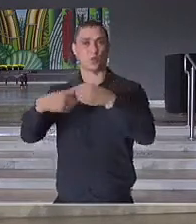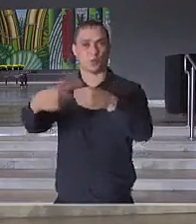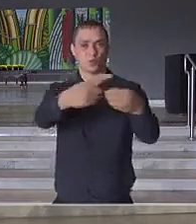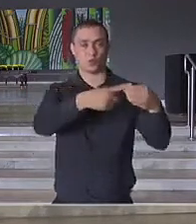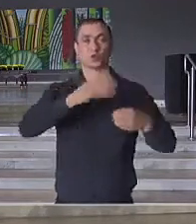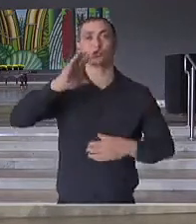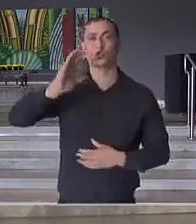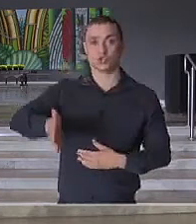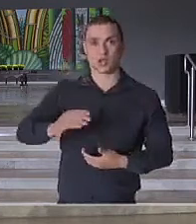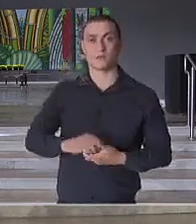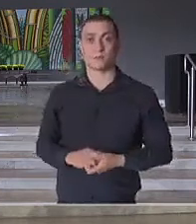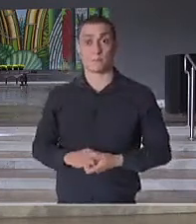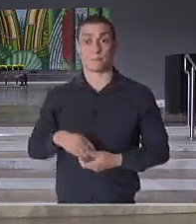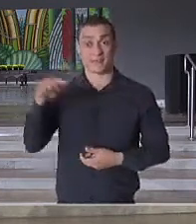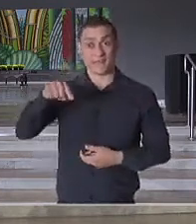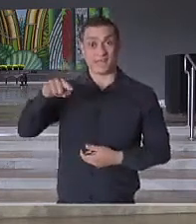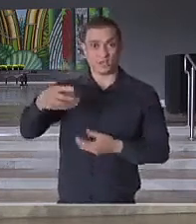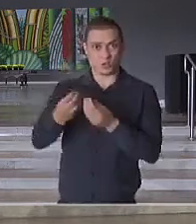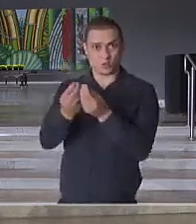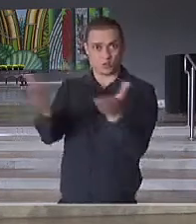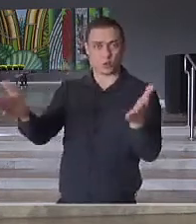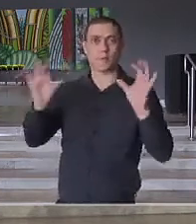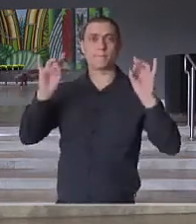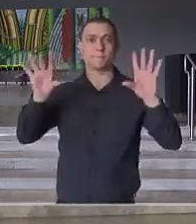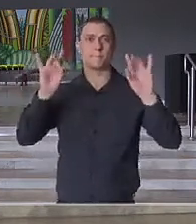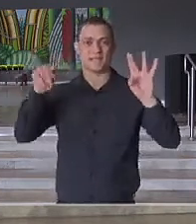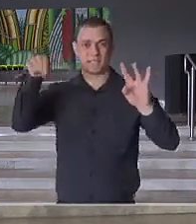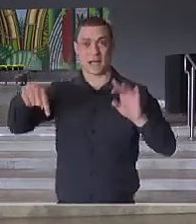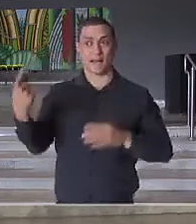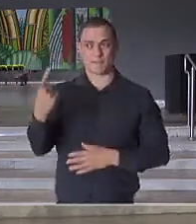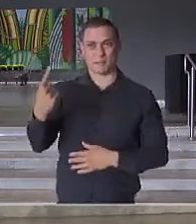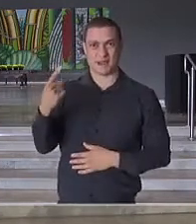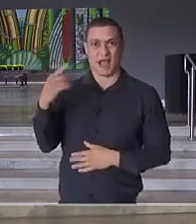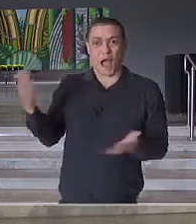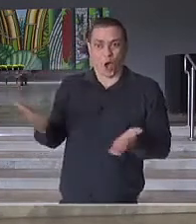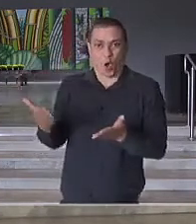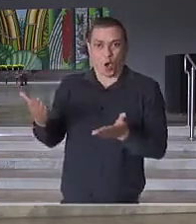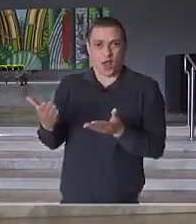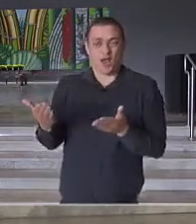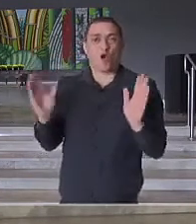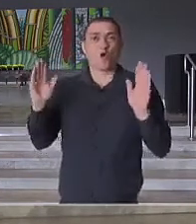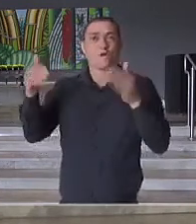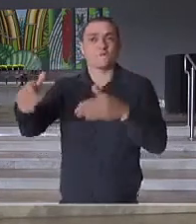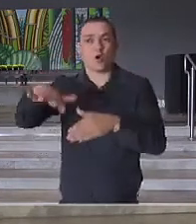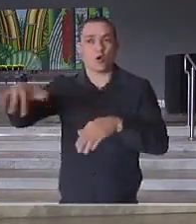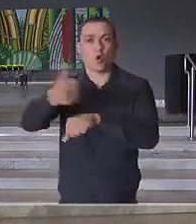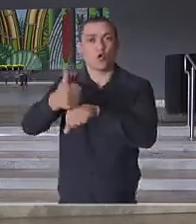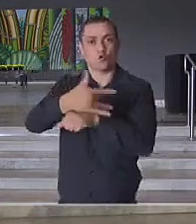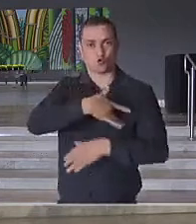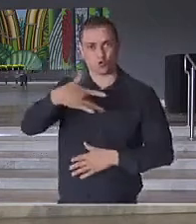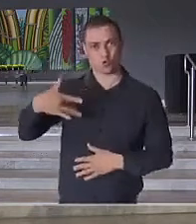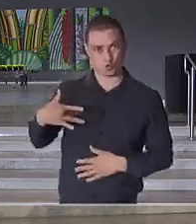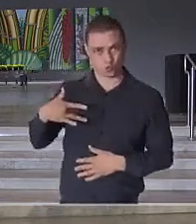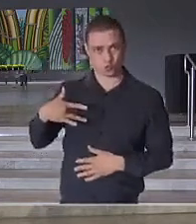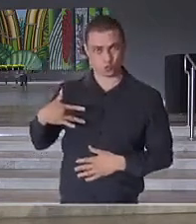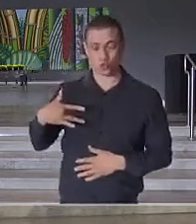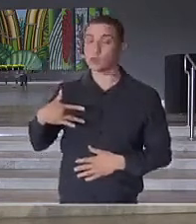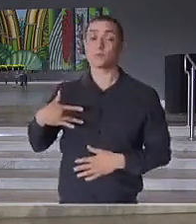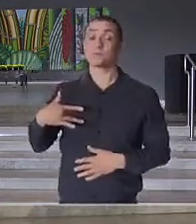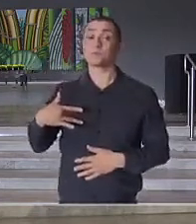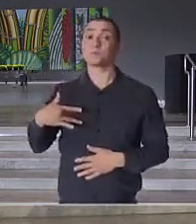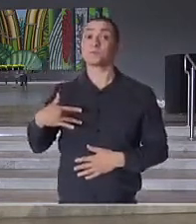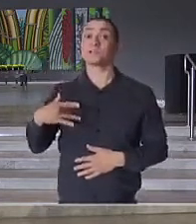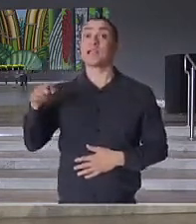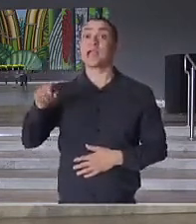municípios. Essa distribuição, especialmente nessa primeira fase, voltada para profissionais da área da saúde, ela